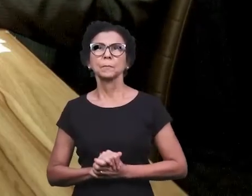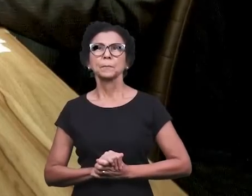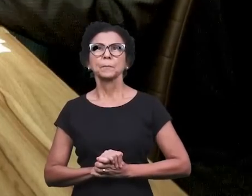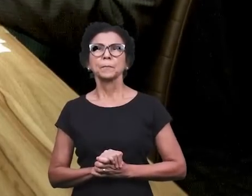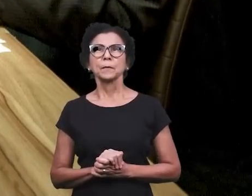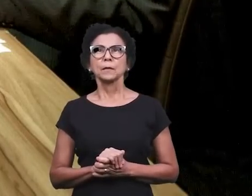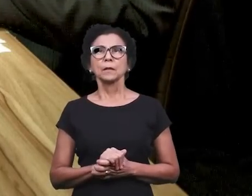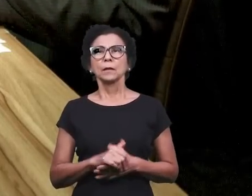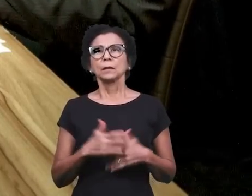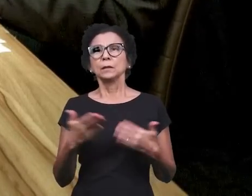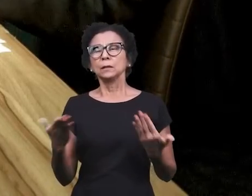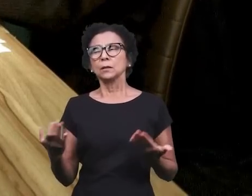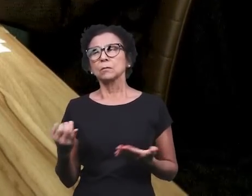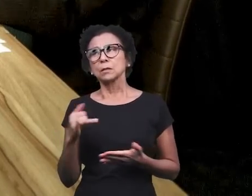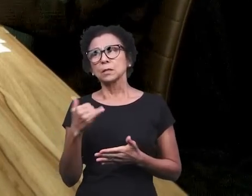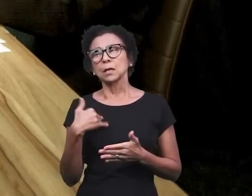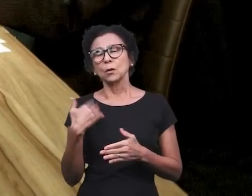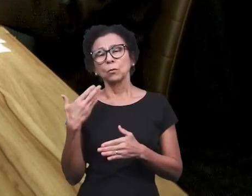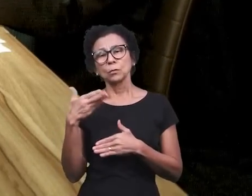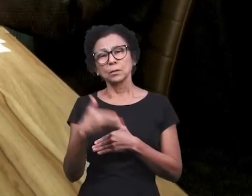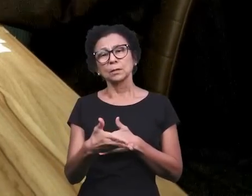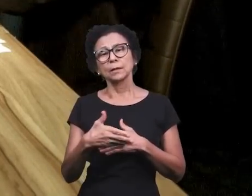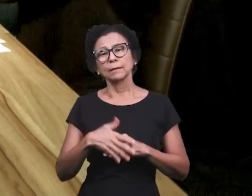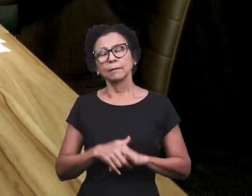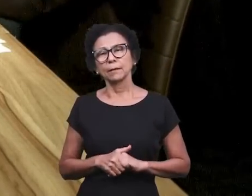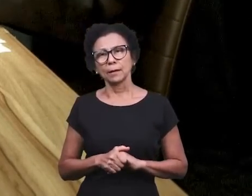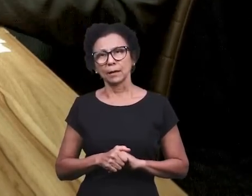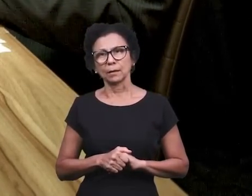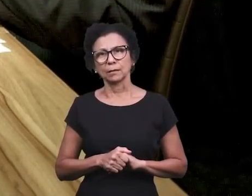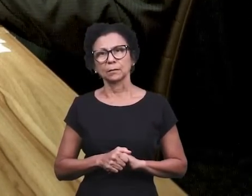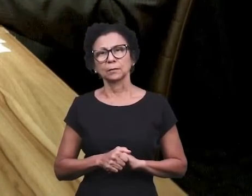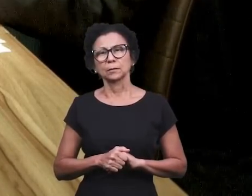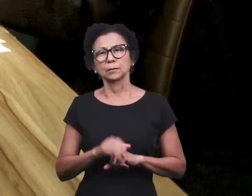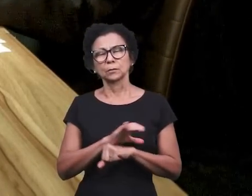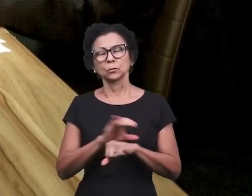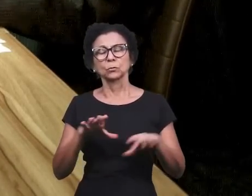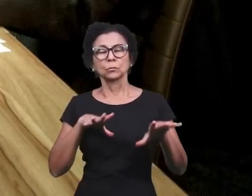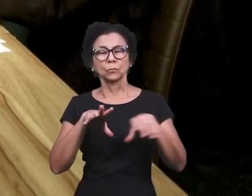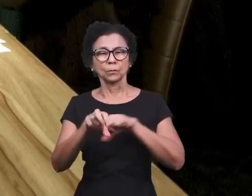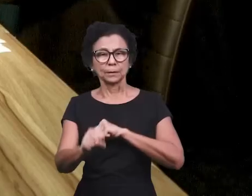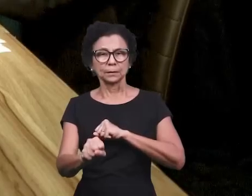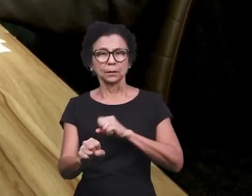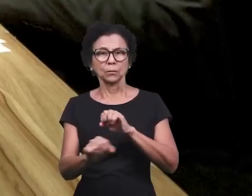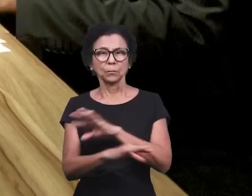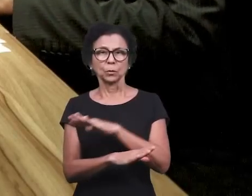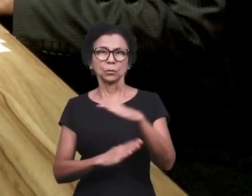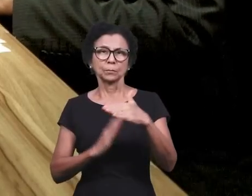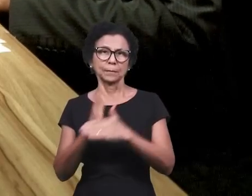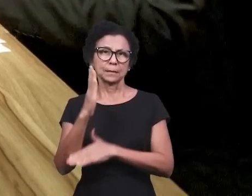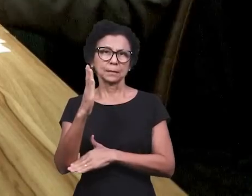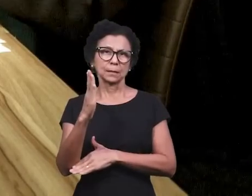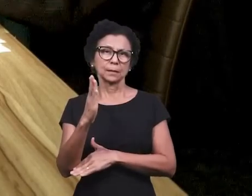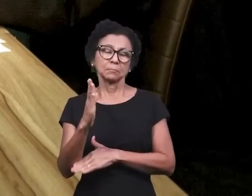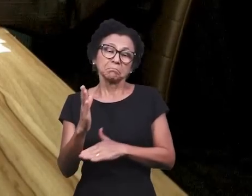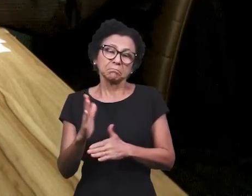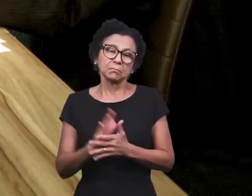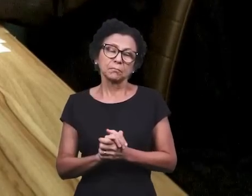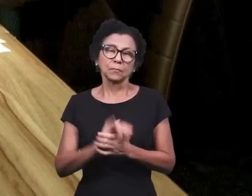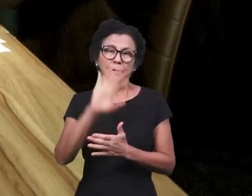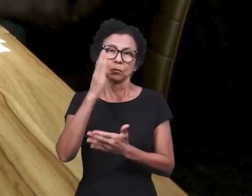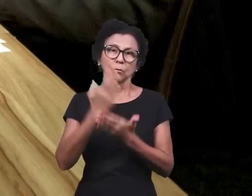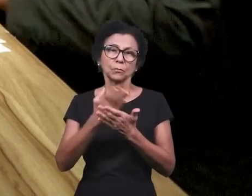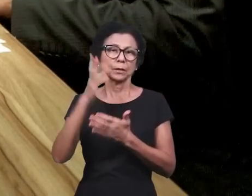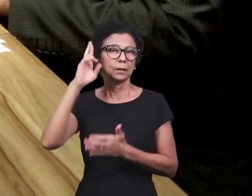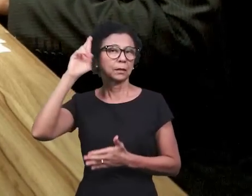faz sentido eu julgar o mérito aqui de um curso de formação. Se o Exato. curso de formação era um pré-requisito, ele fez o curso e foi aprovado. Dá Então é certo. crer